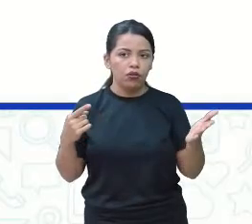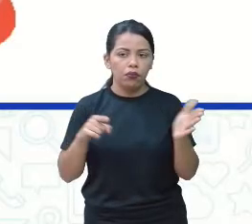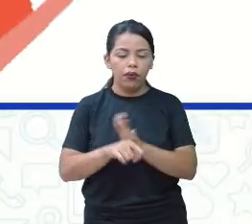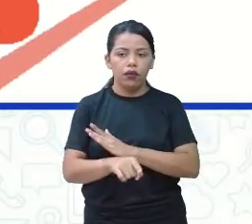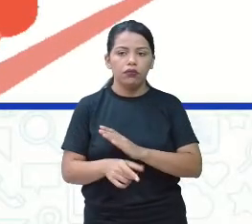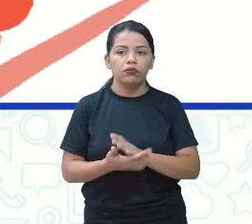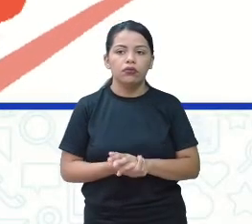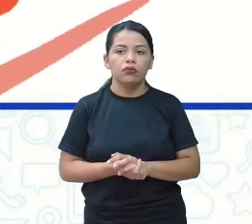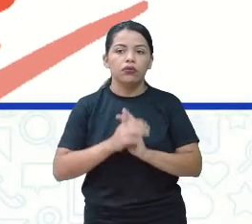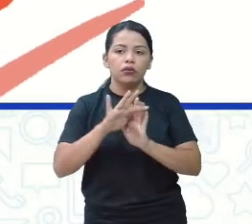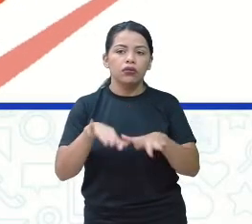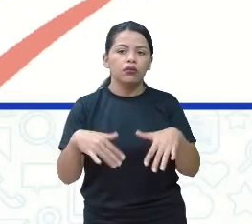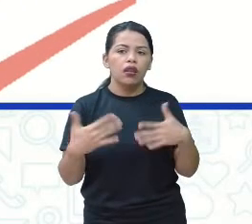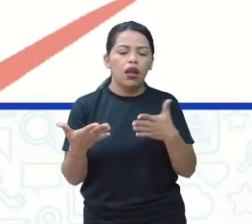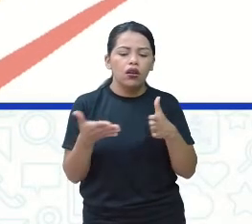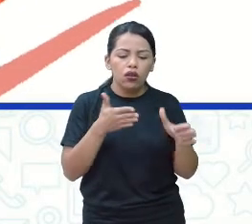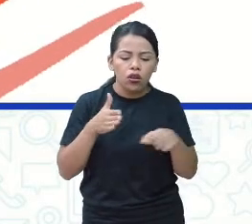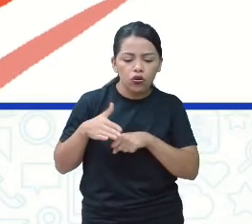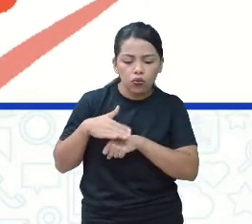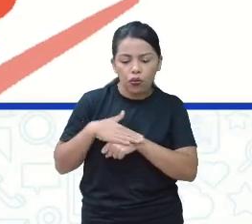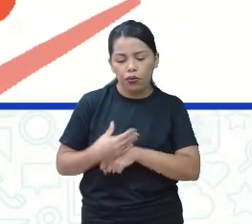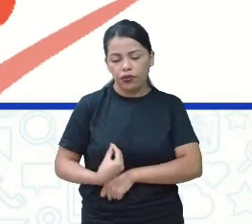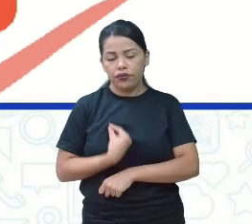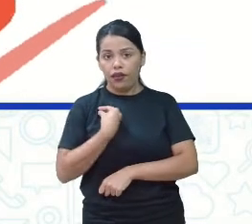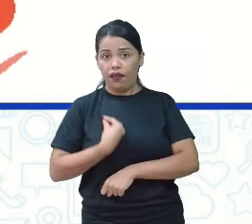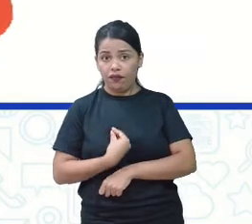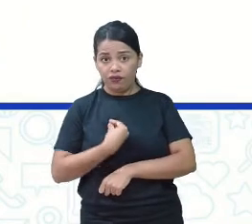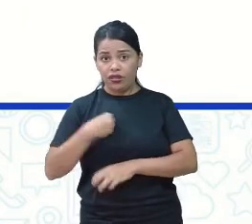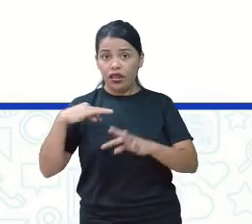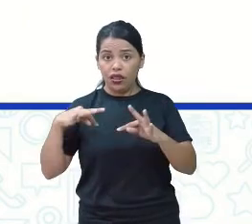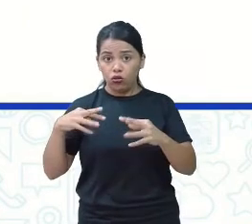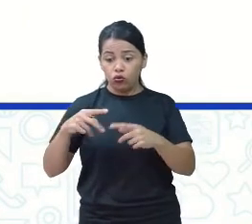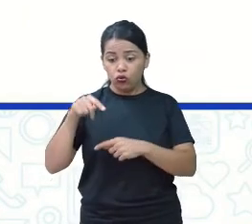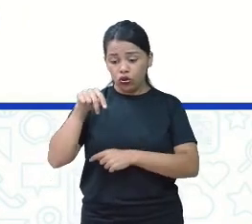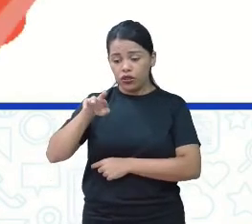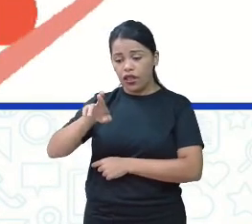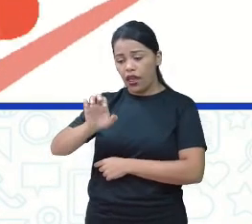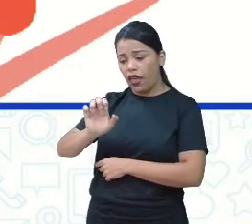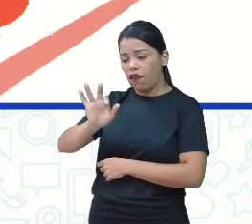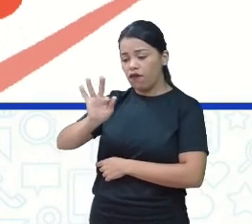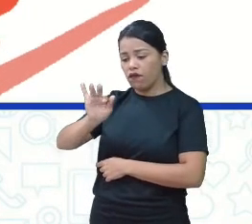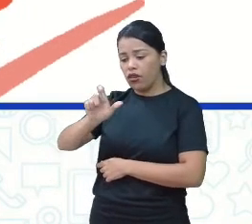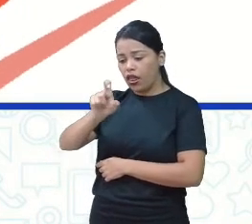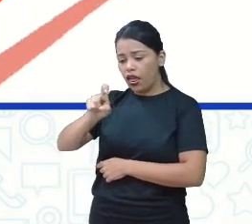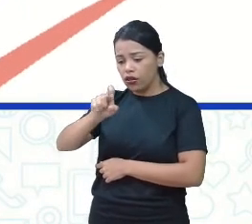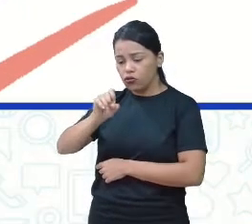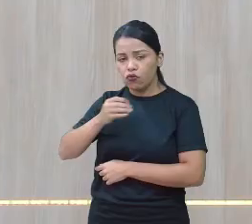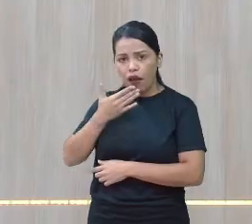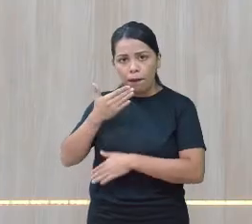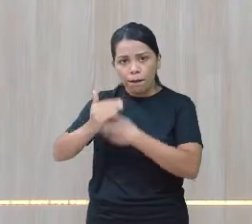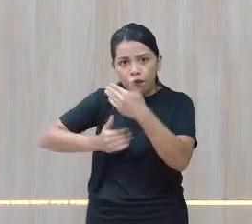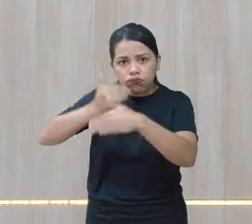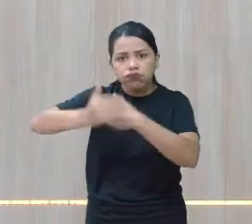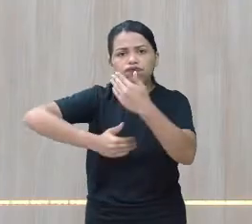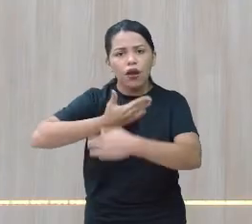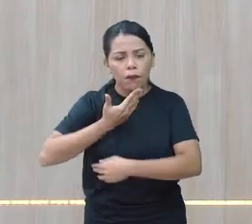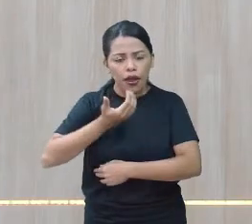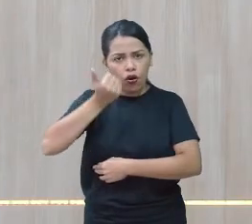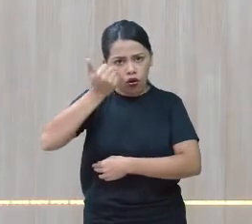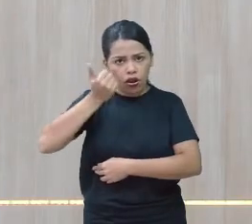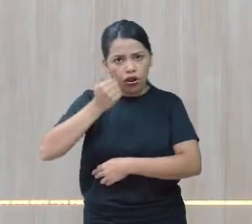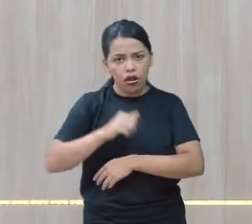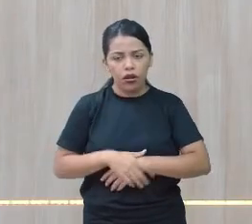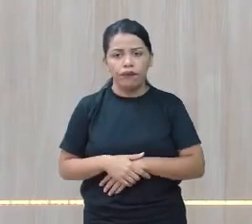Será que no decorrer da vida os reflexos vão sendo aprimorados? O que é que vocês acham? E aí eu vou trazer para vocês